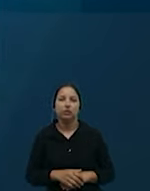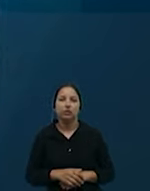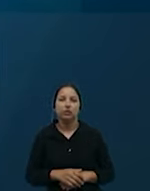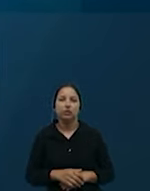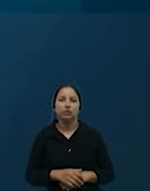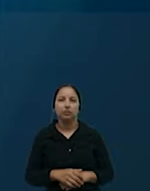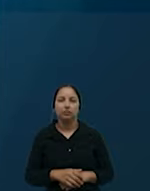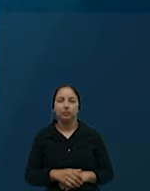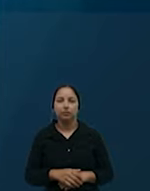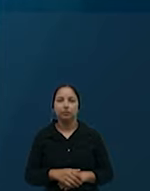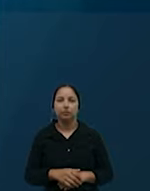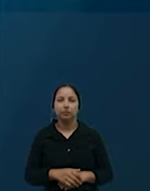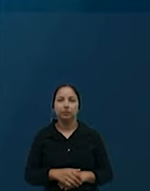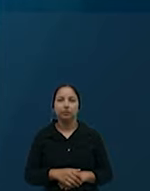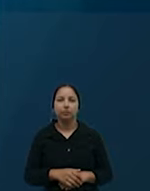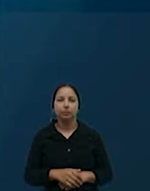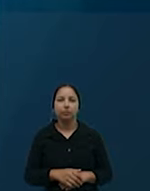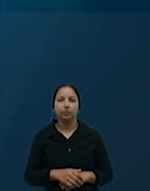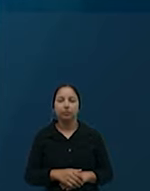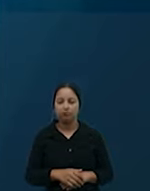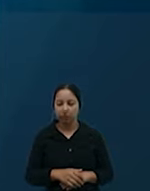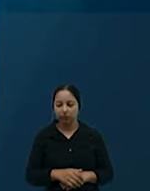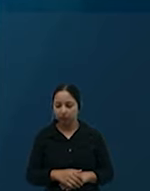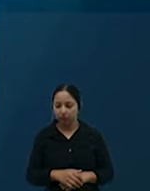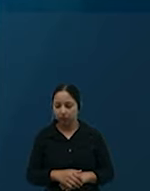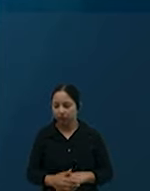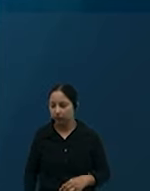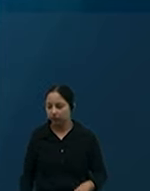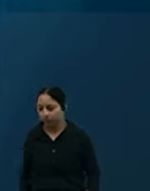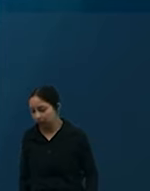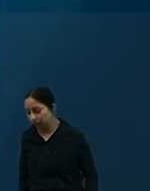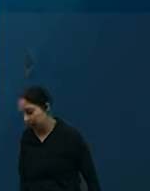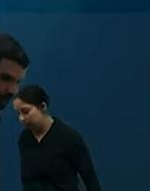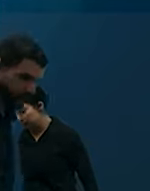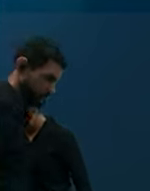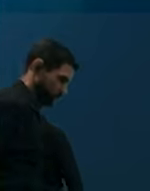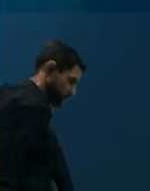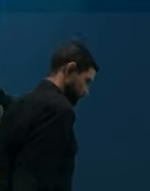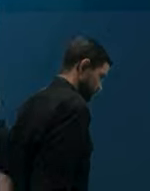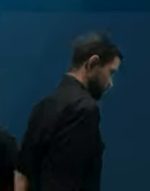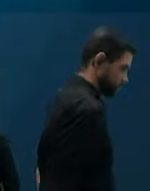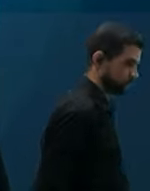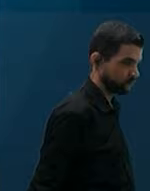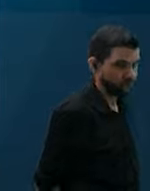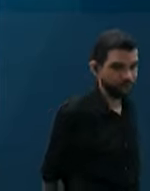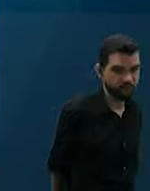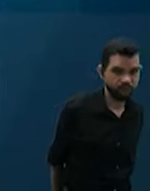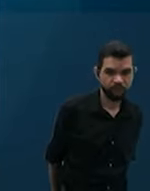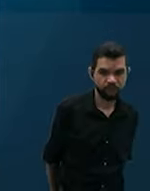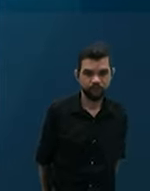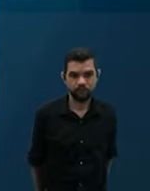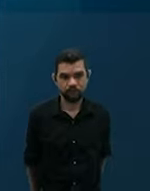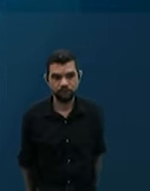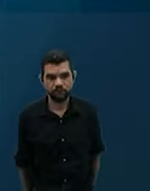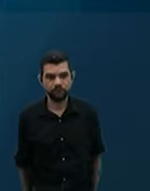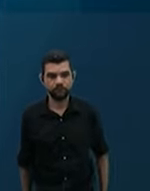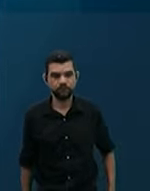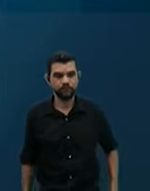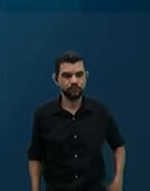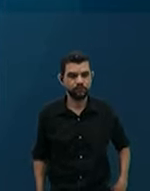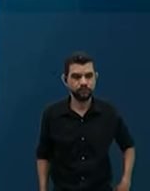no cenário de fundo, né, o início de discussão travado, né, no âmbito